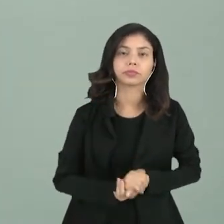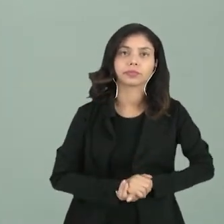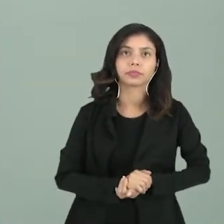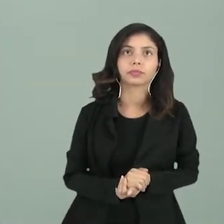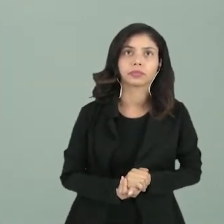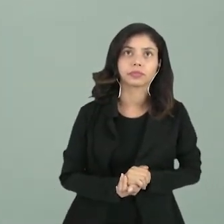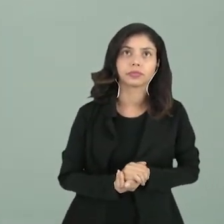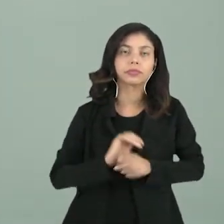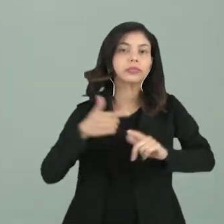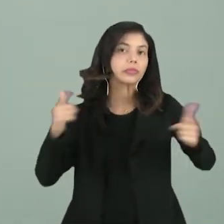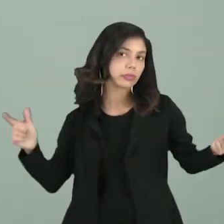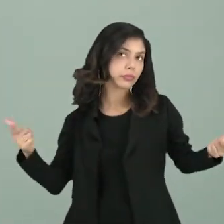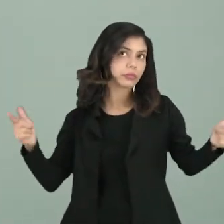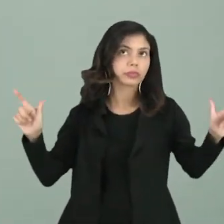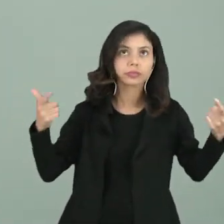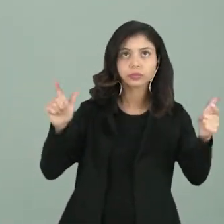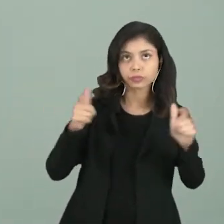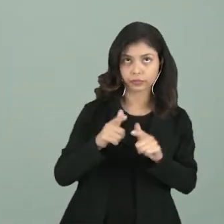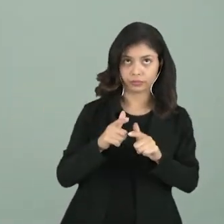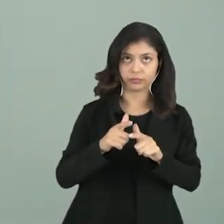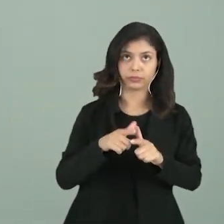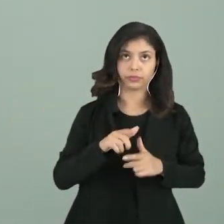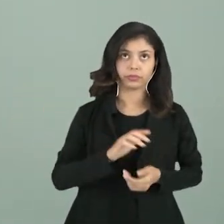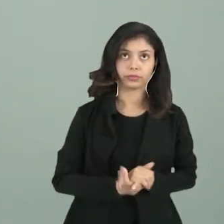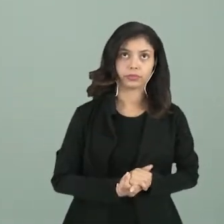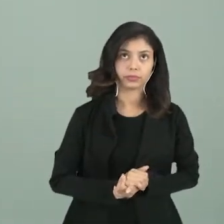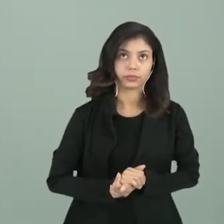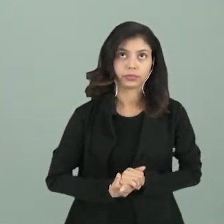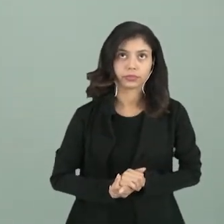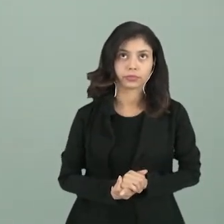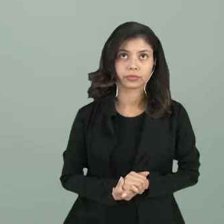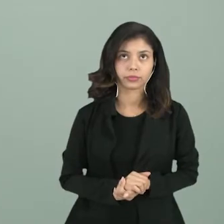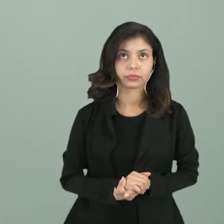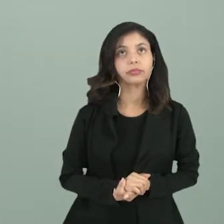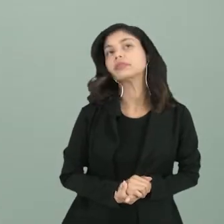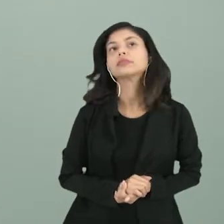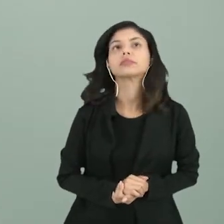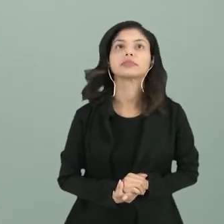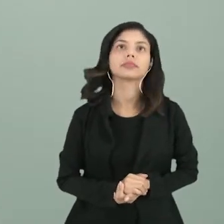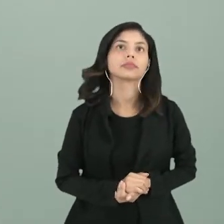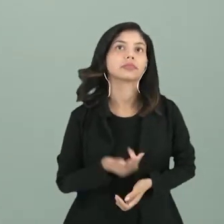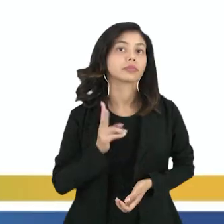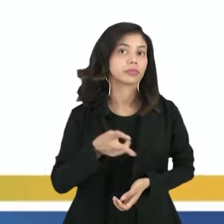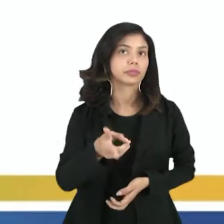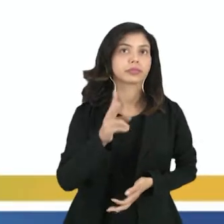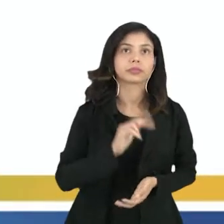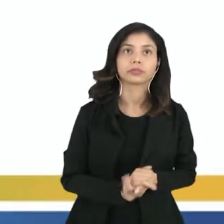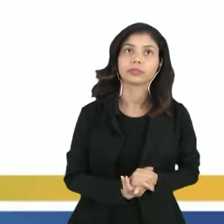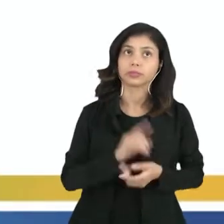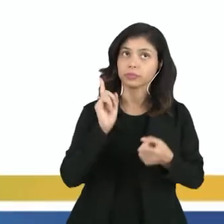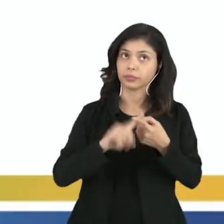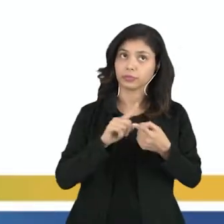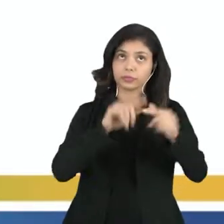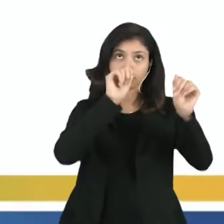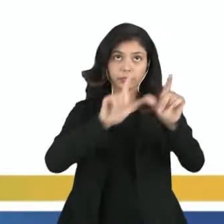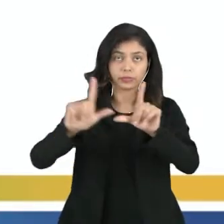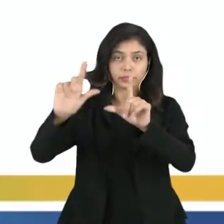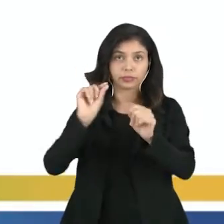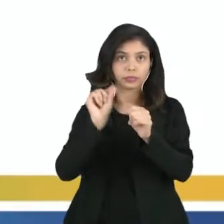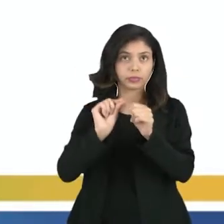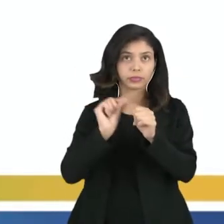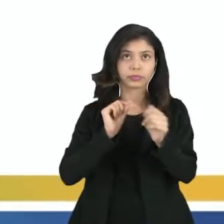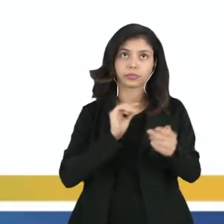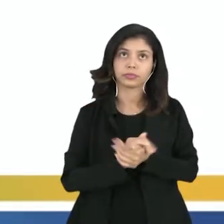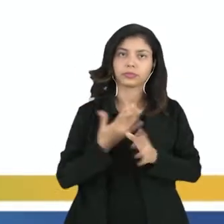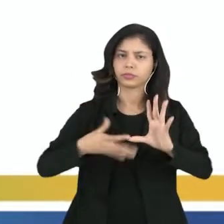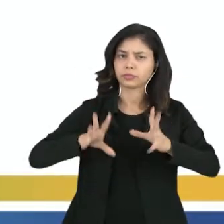logarítmicas crescente e funções logarítmicas decrescente. Vamos em frente? Primeiros slides nós